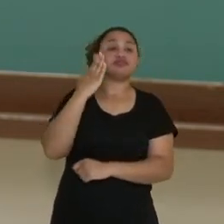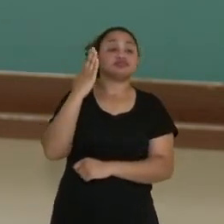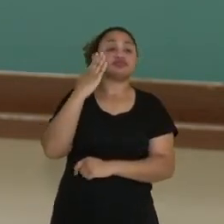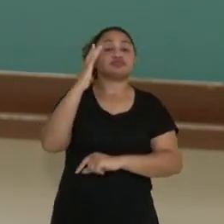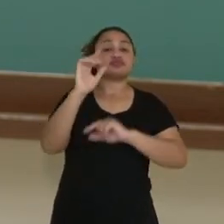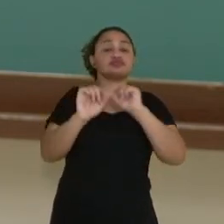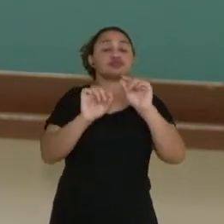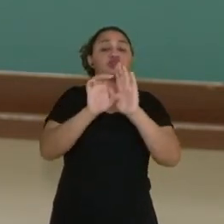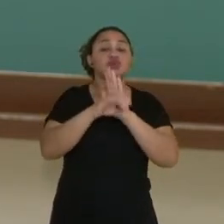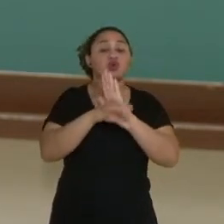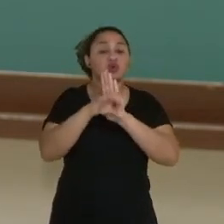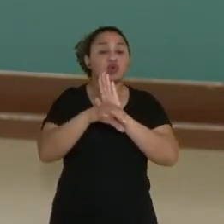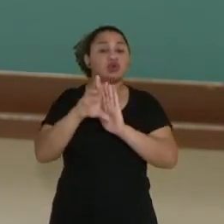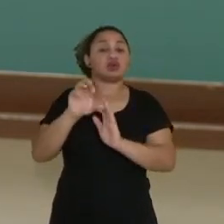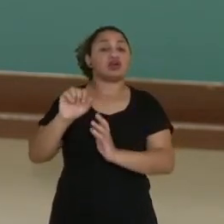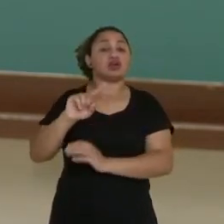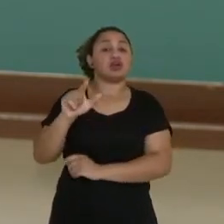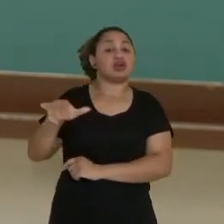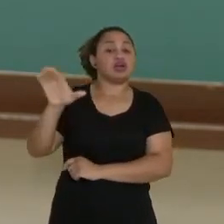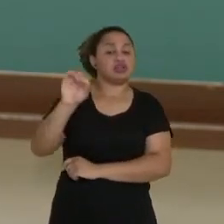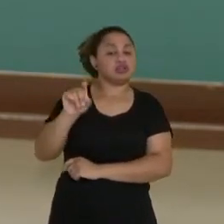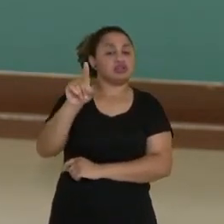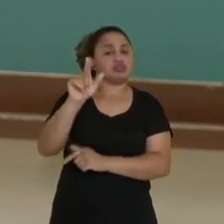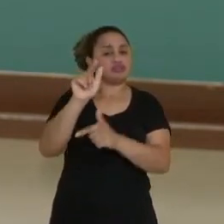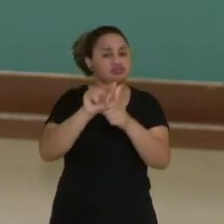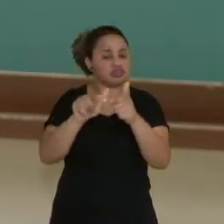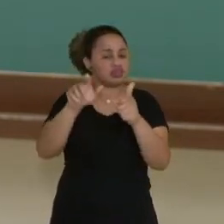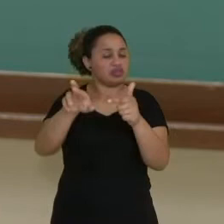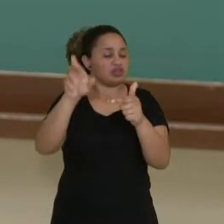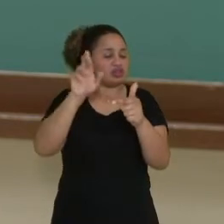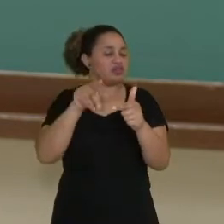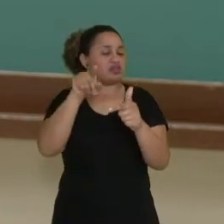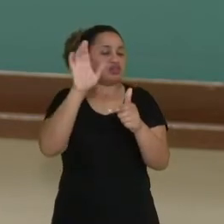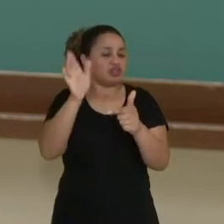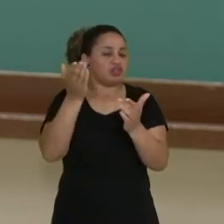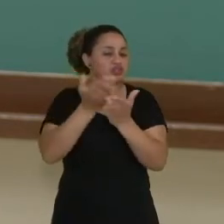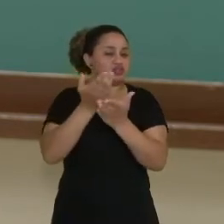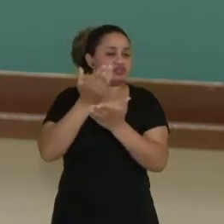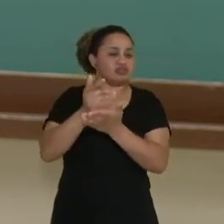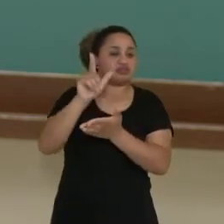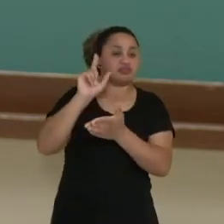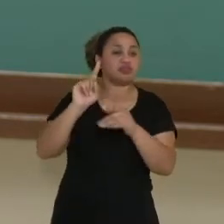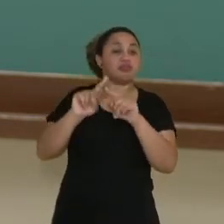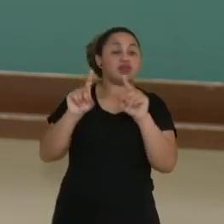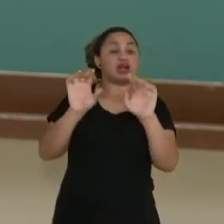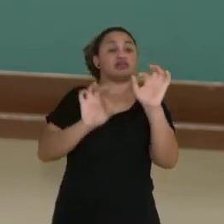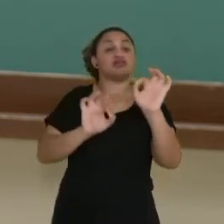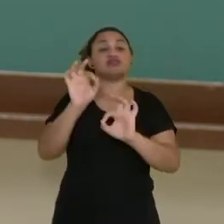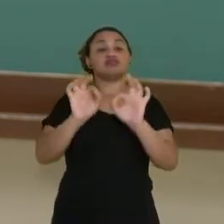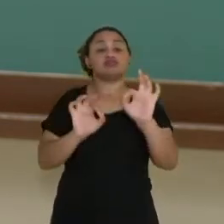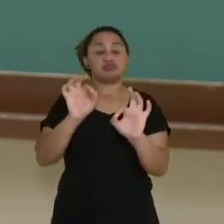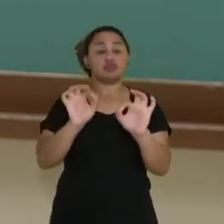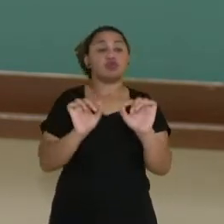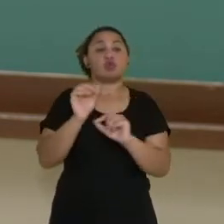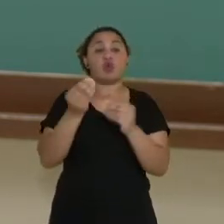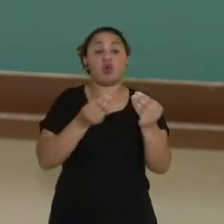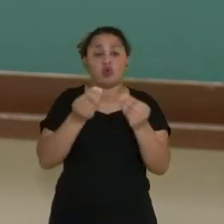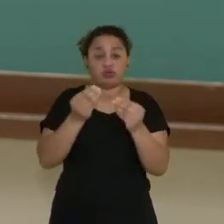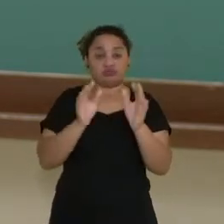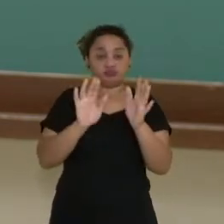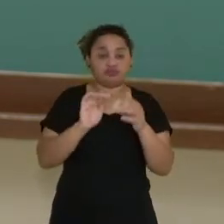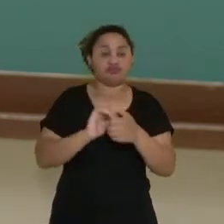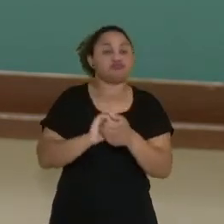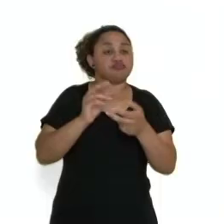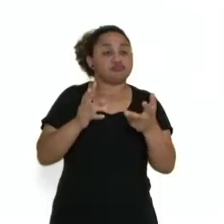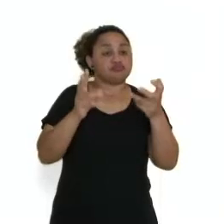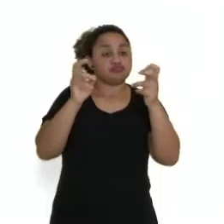do conceito de razão que vocês já viram em aulas anteriores, né? Mas vamos esquematizar então como ficaria isso?